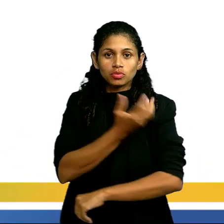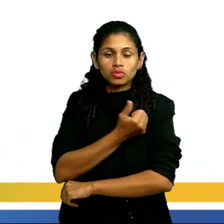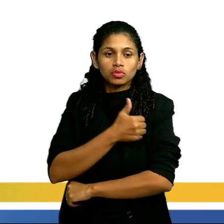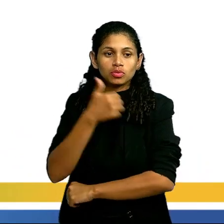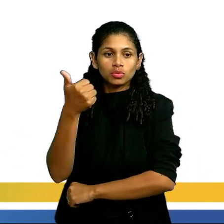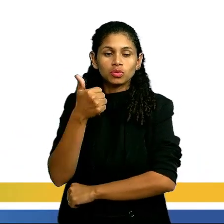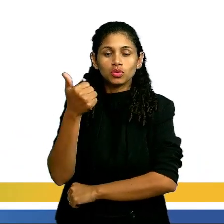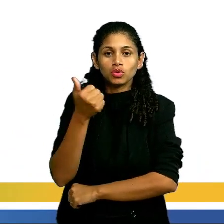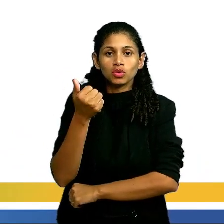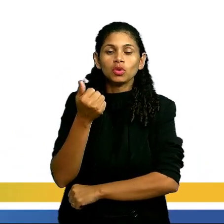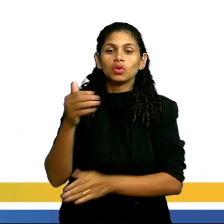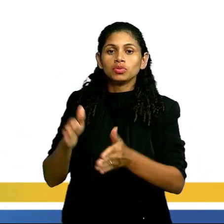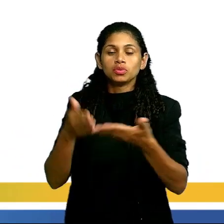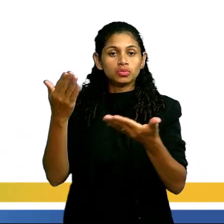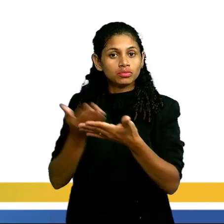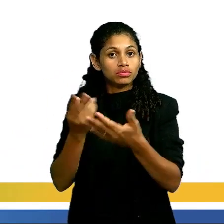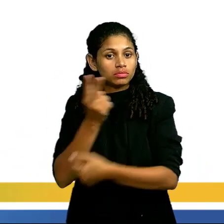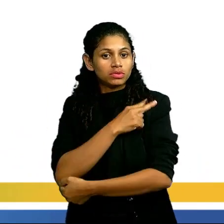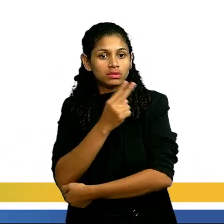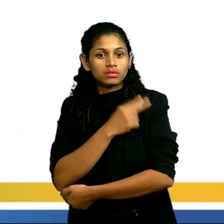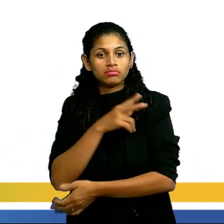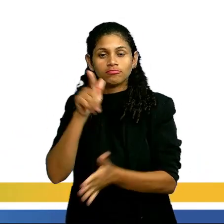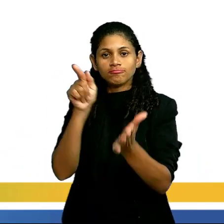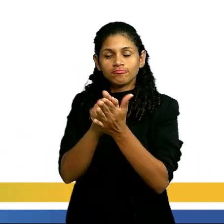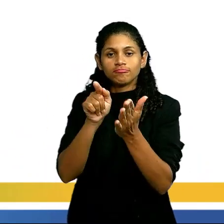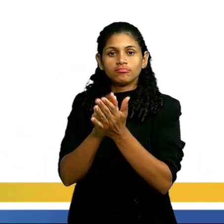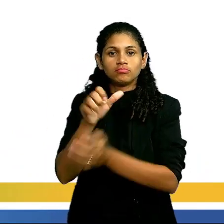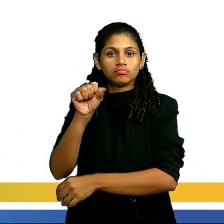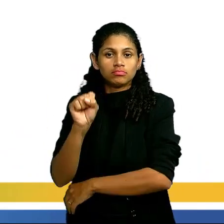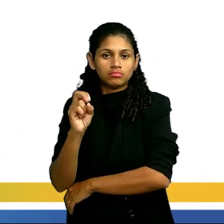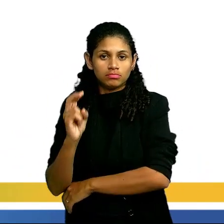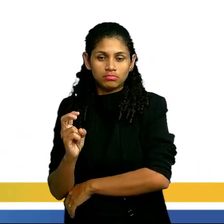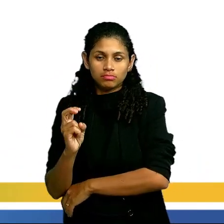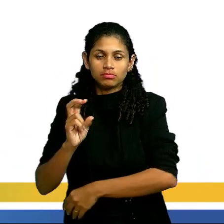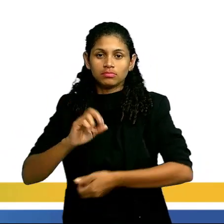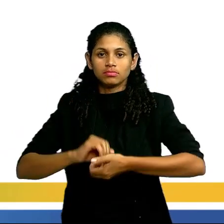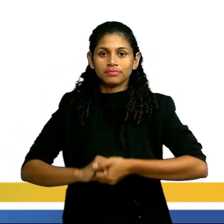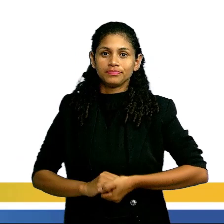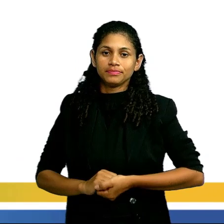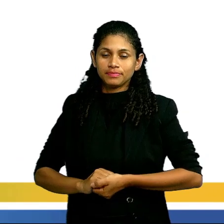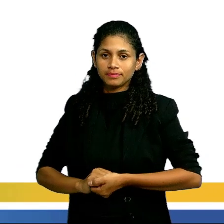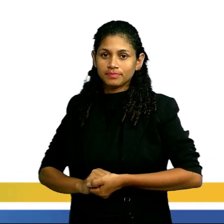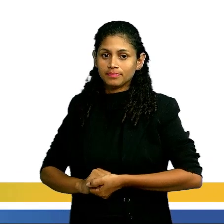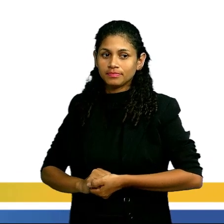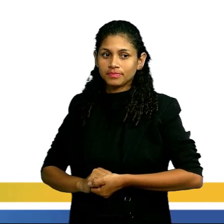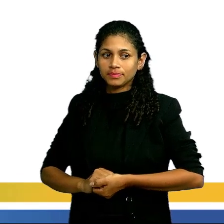11. E ela está no livro do segundo ano, a prova Enem, na página 85.